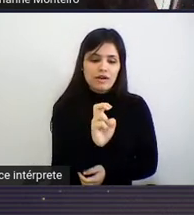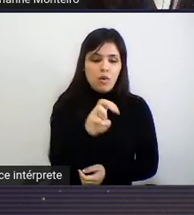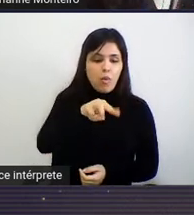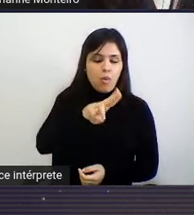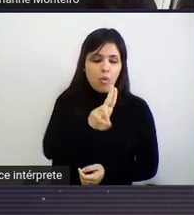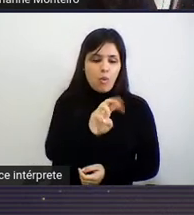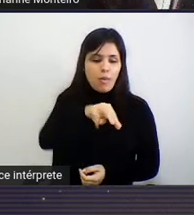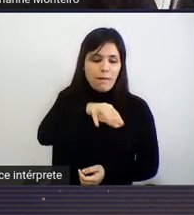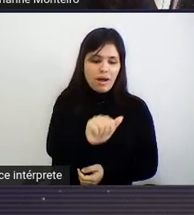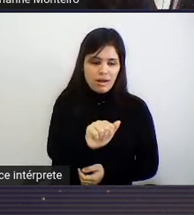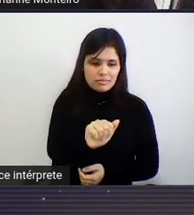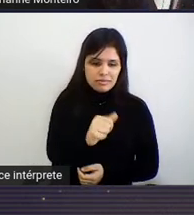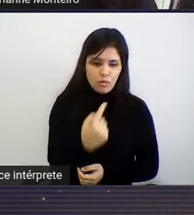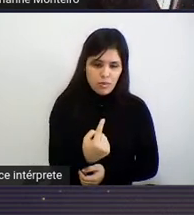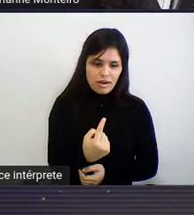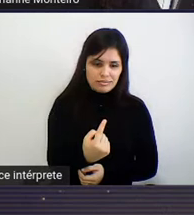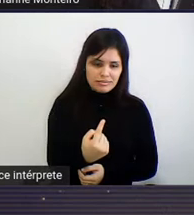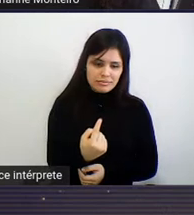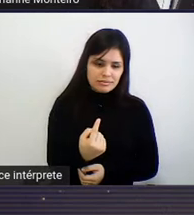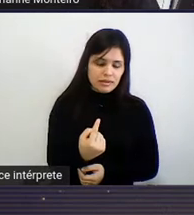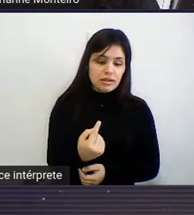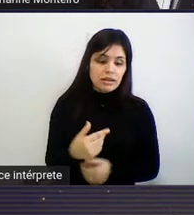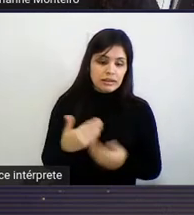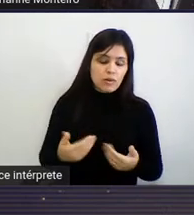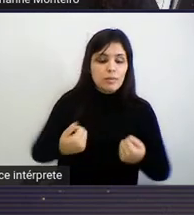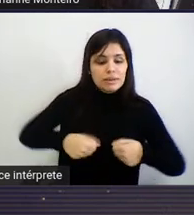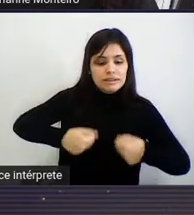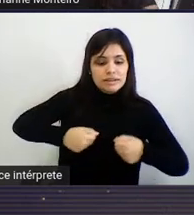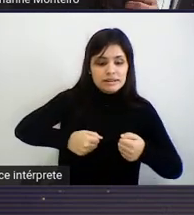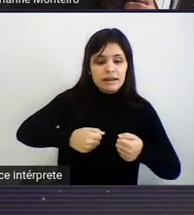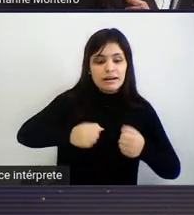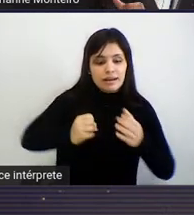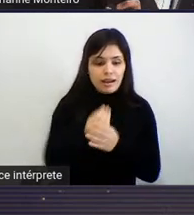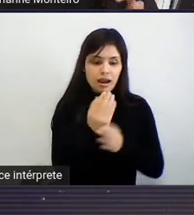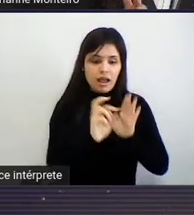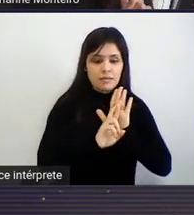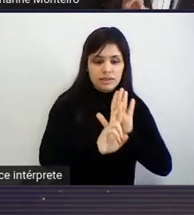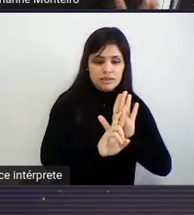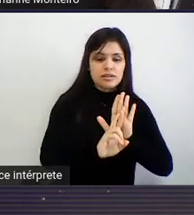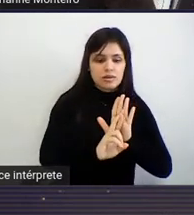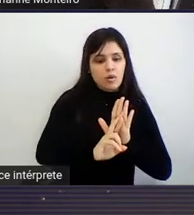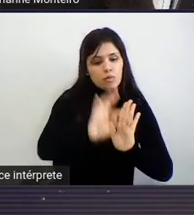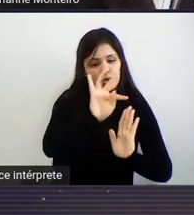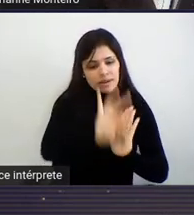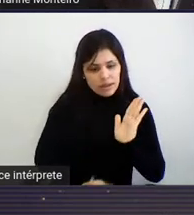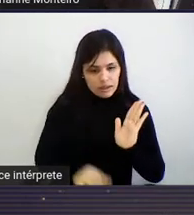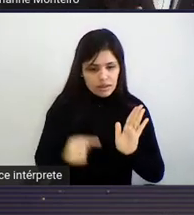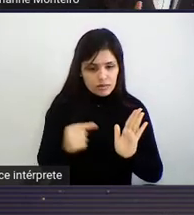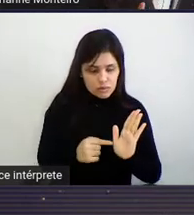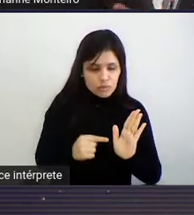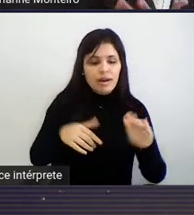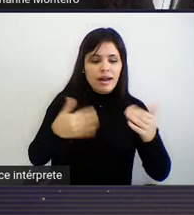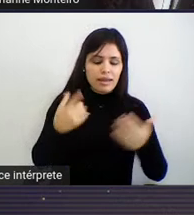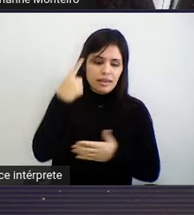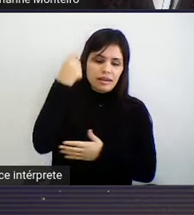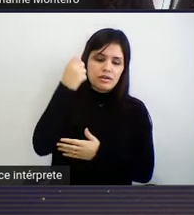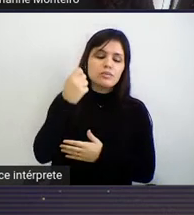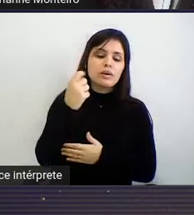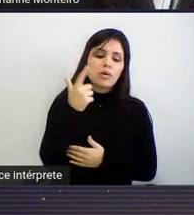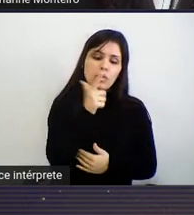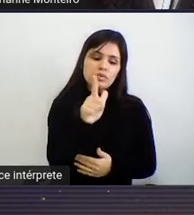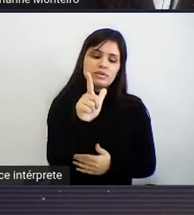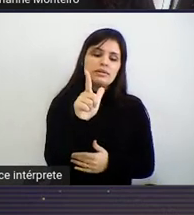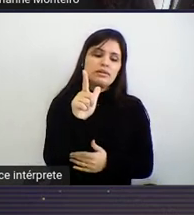uma representação, uma abstração para esse texto. E a ideia do campo também é ter essas excelentes representações para que a gente consiga